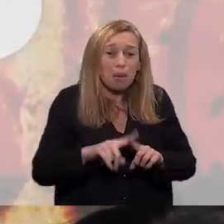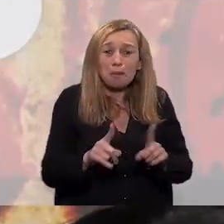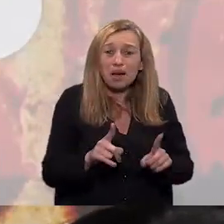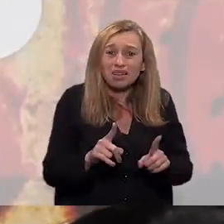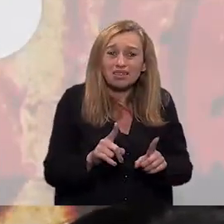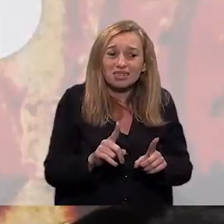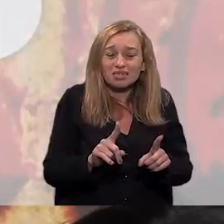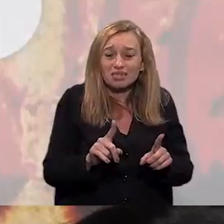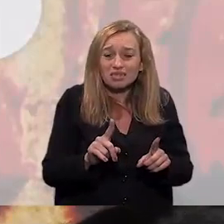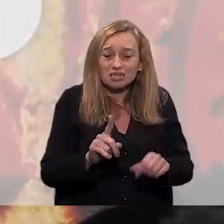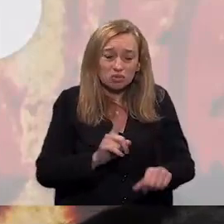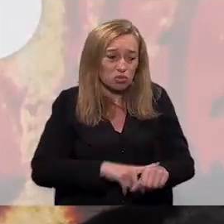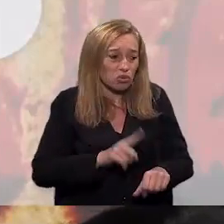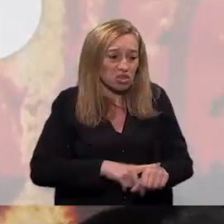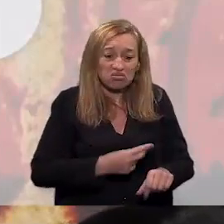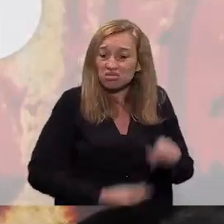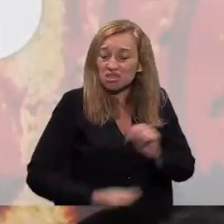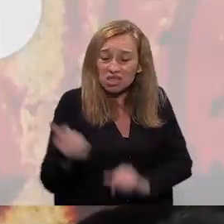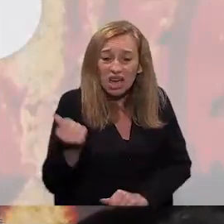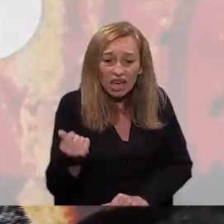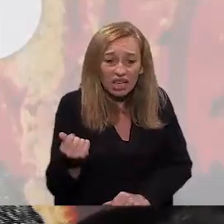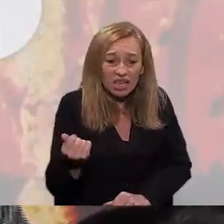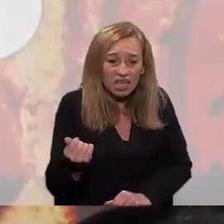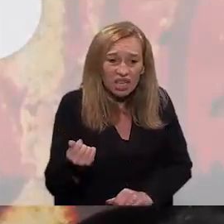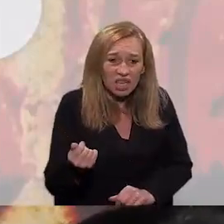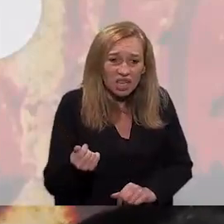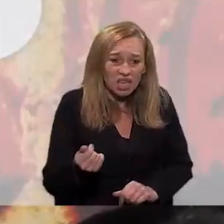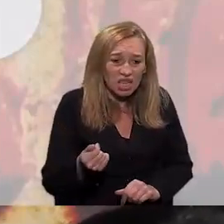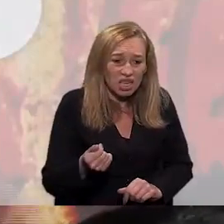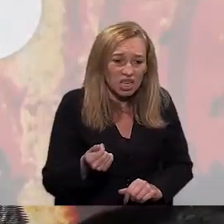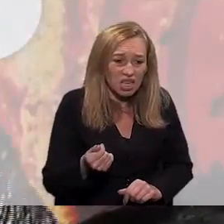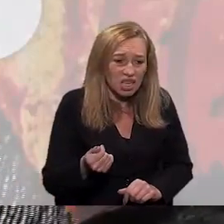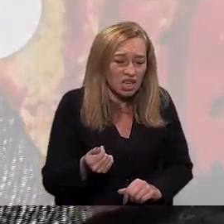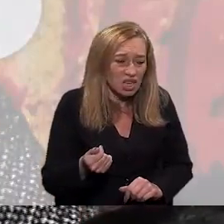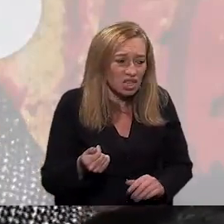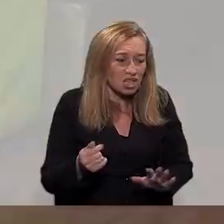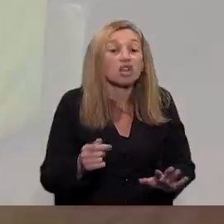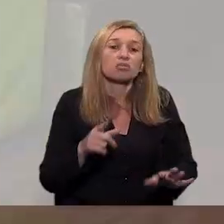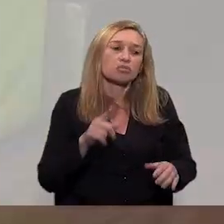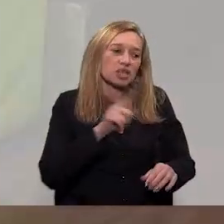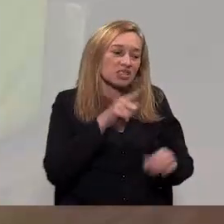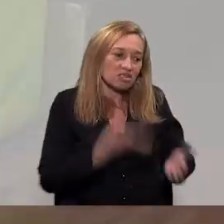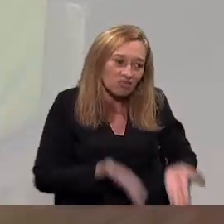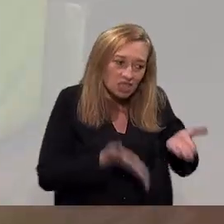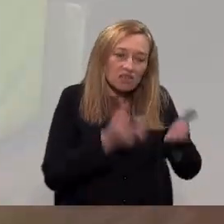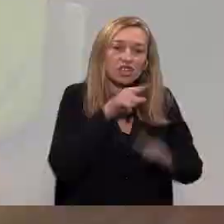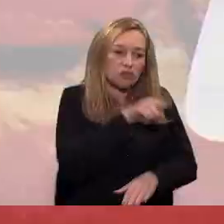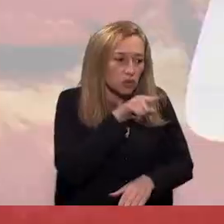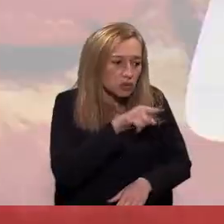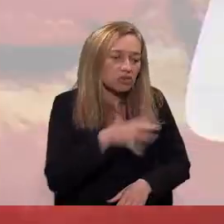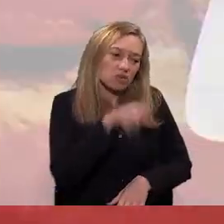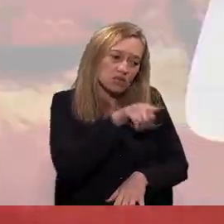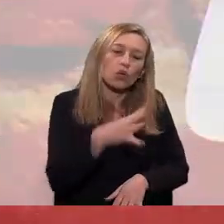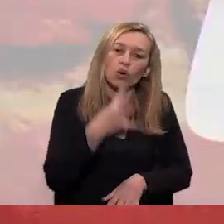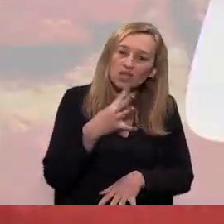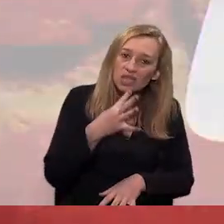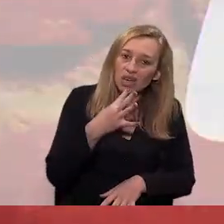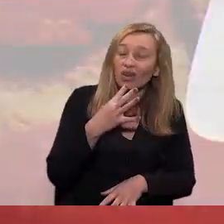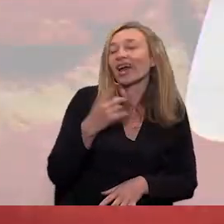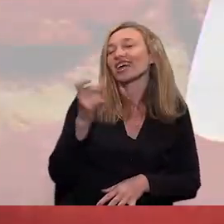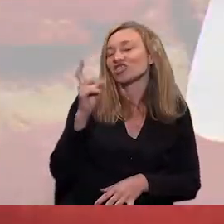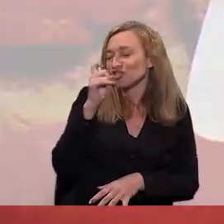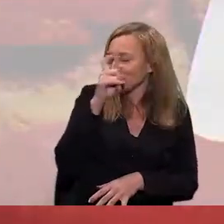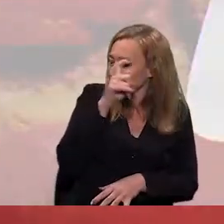boa relação. Mas a partir do momento que elas saem, eu não Quando tem que partir de você, né? A iniciativa de você